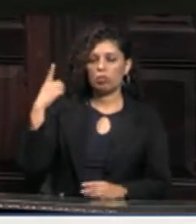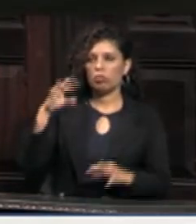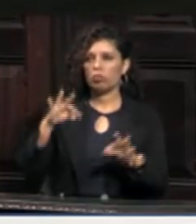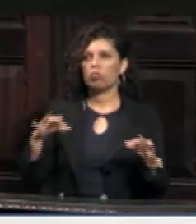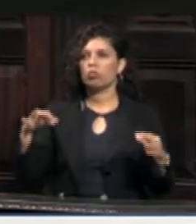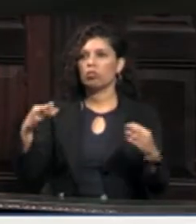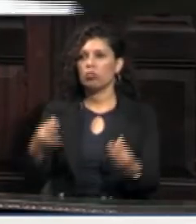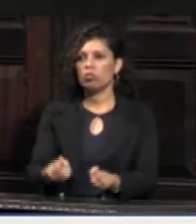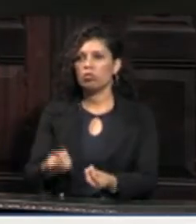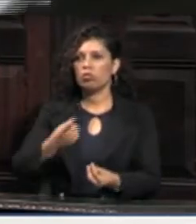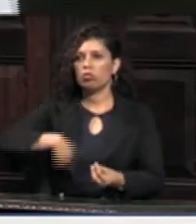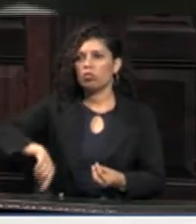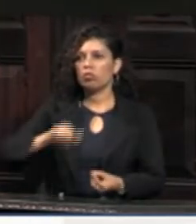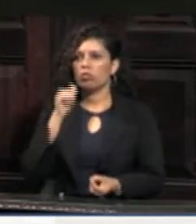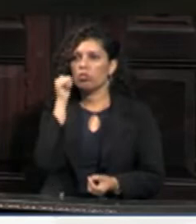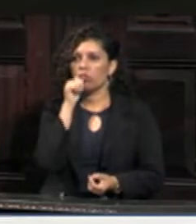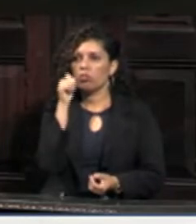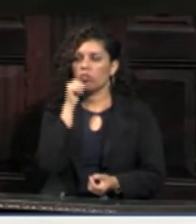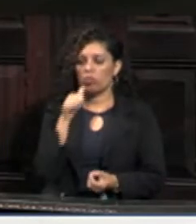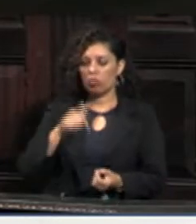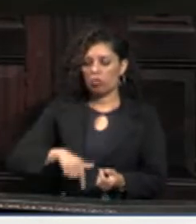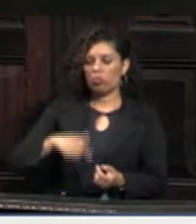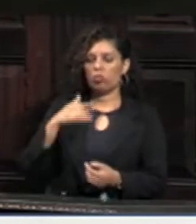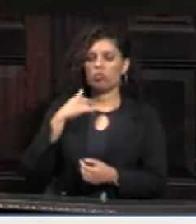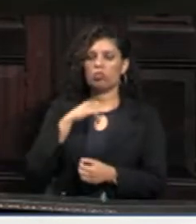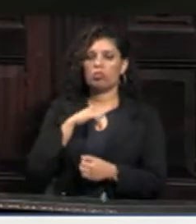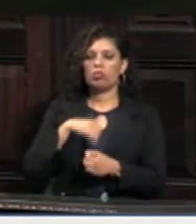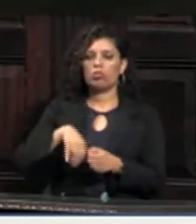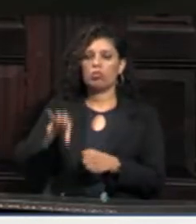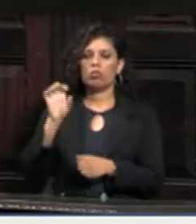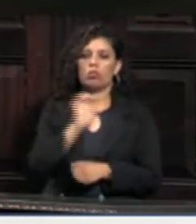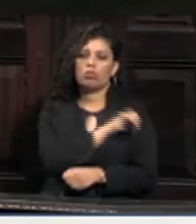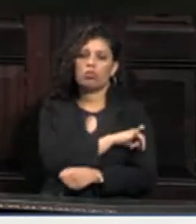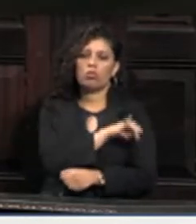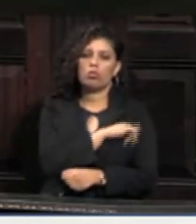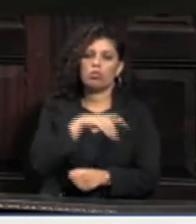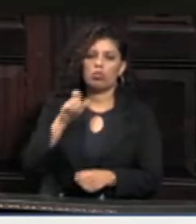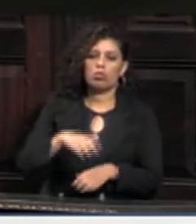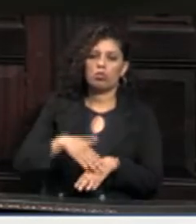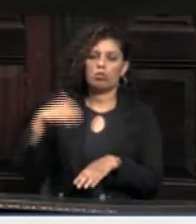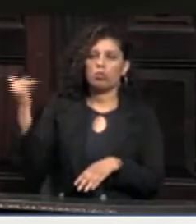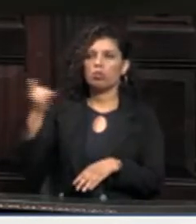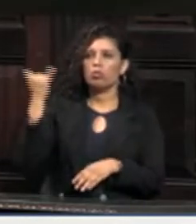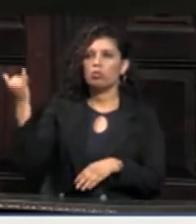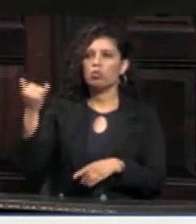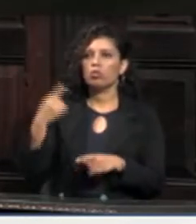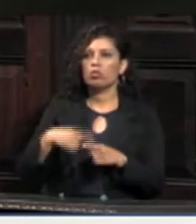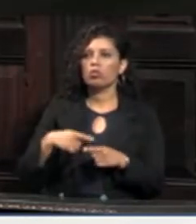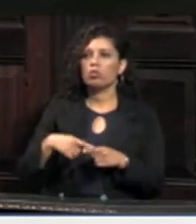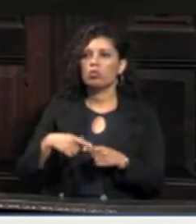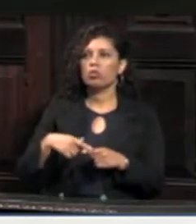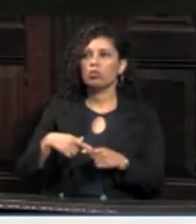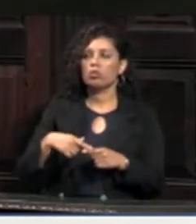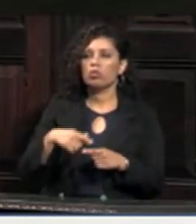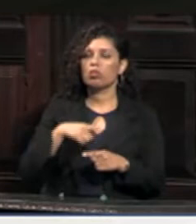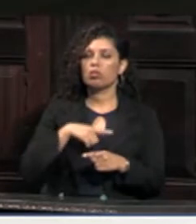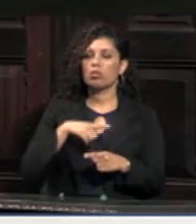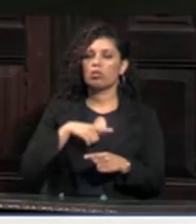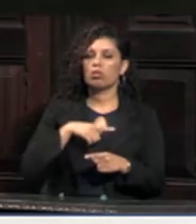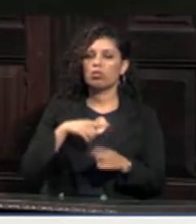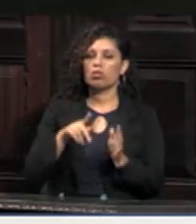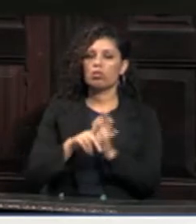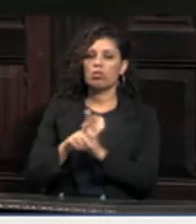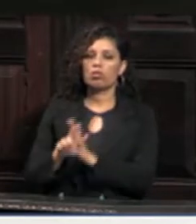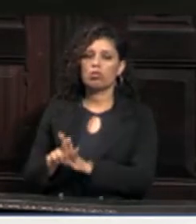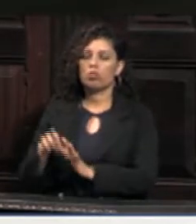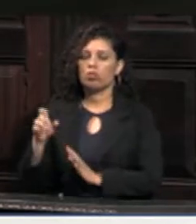Para nós, mulheres do estado do Rio de Janeiro, é fundamental esse tipo de projeto e, na realidade, nós só